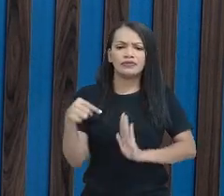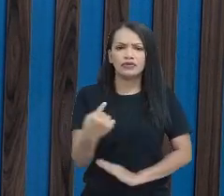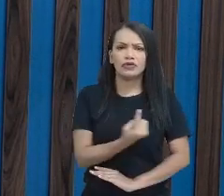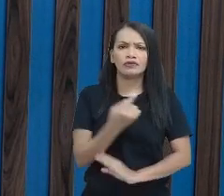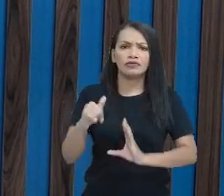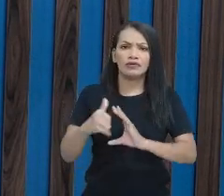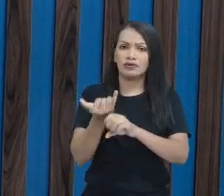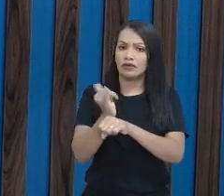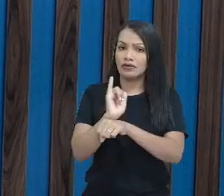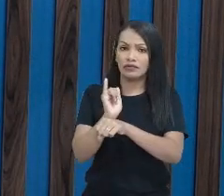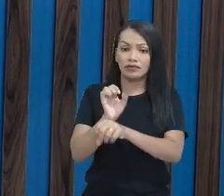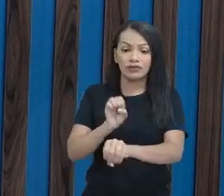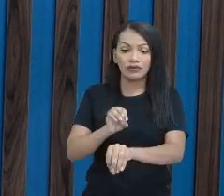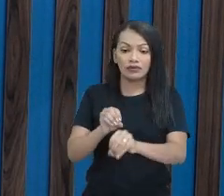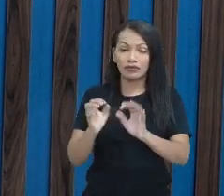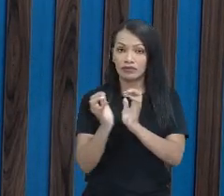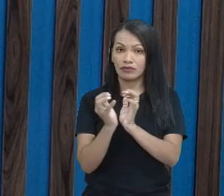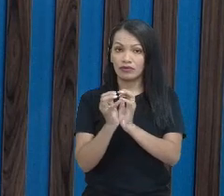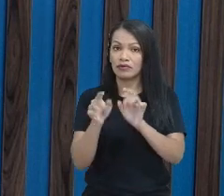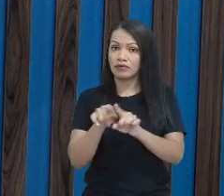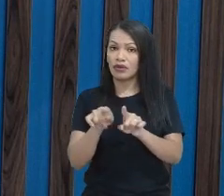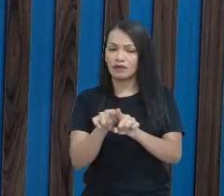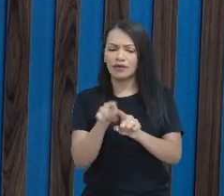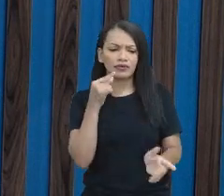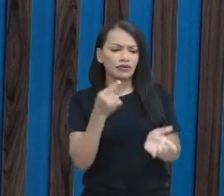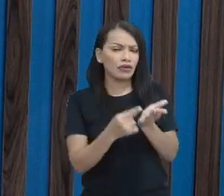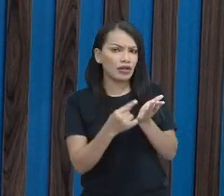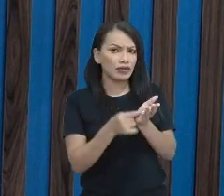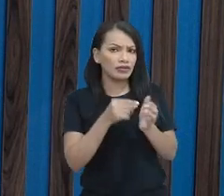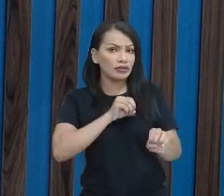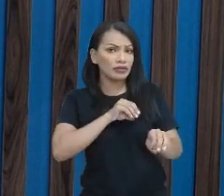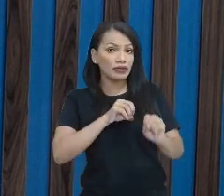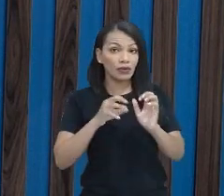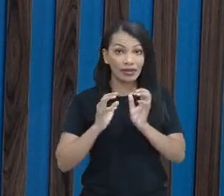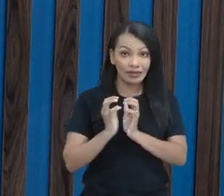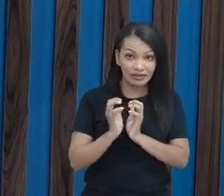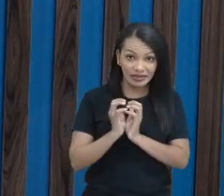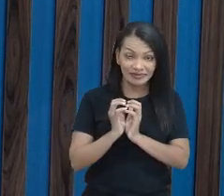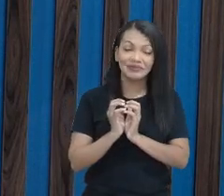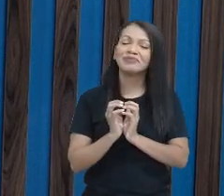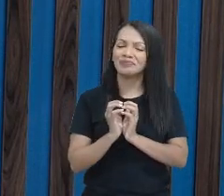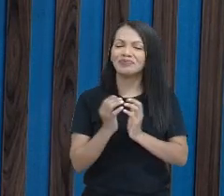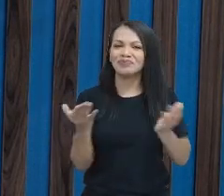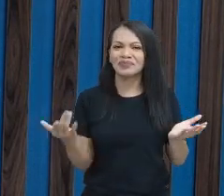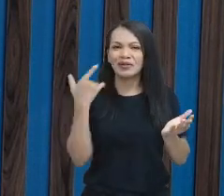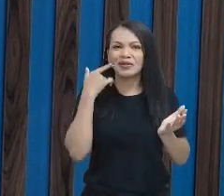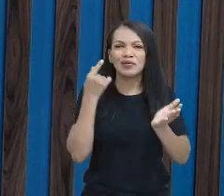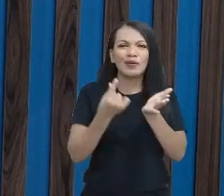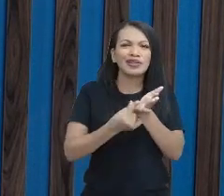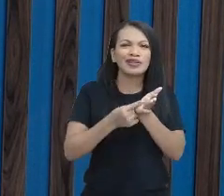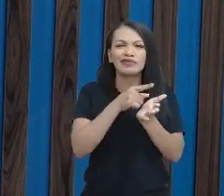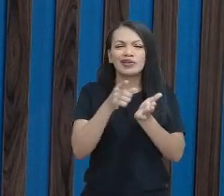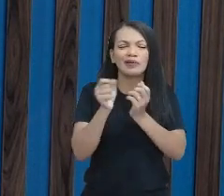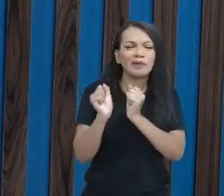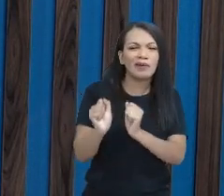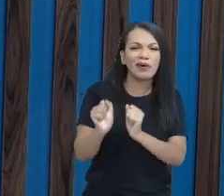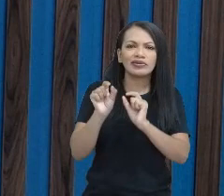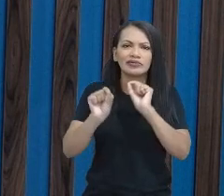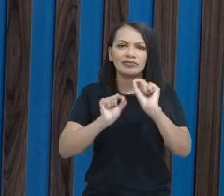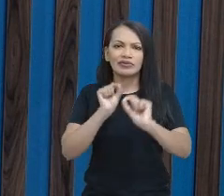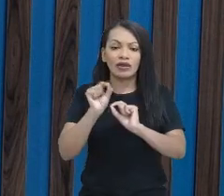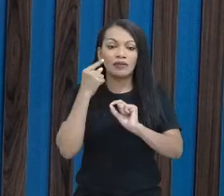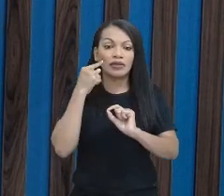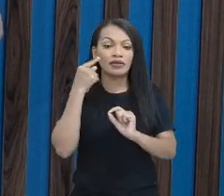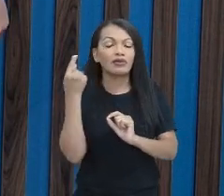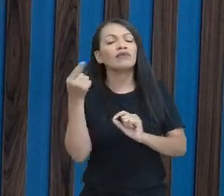canal do YouTube Educa Recife, quanto no nosso aplicativo Educa Recife. E o aplicativo vocês podem adquirir tanto pelo